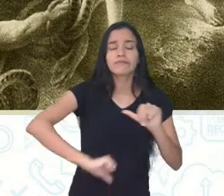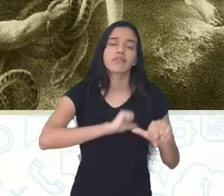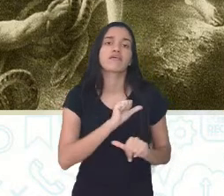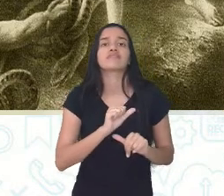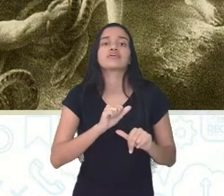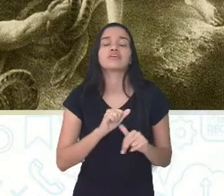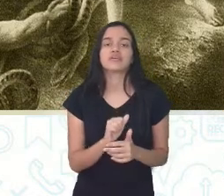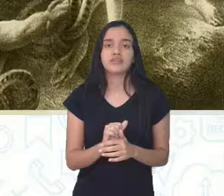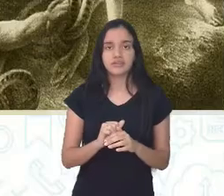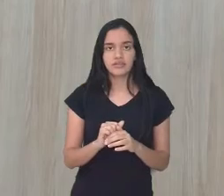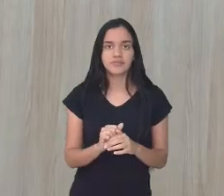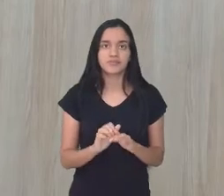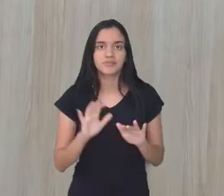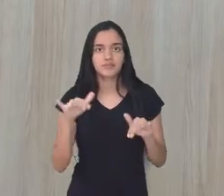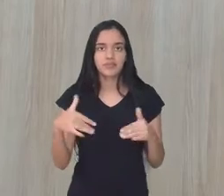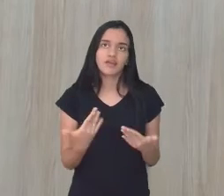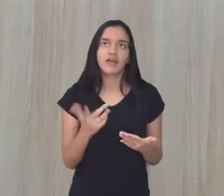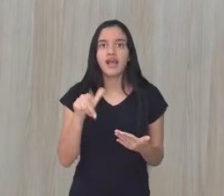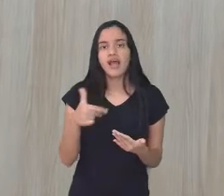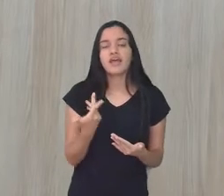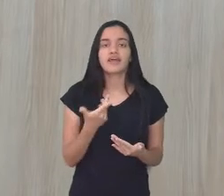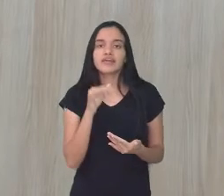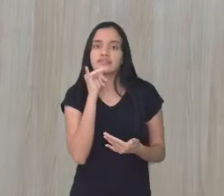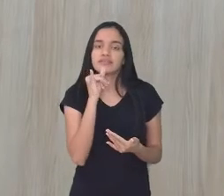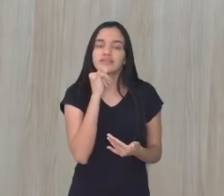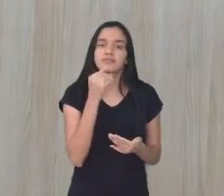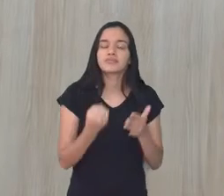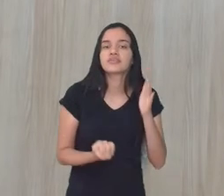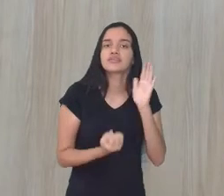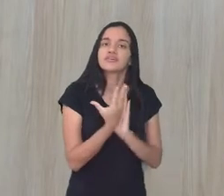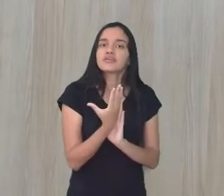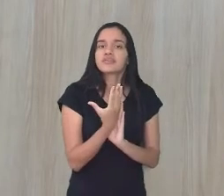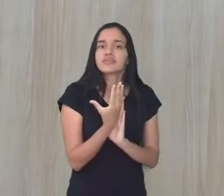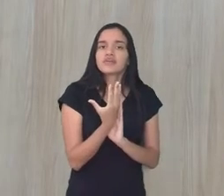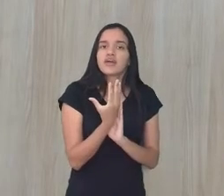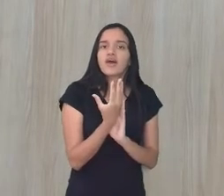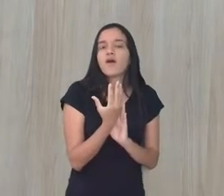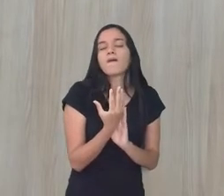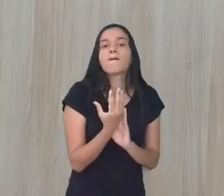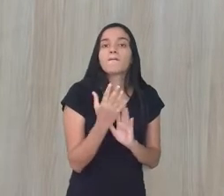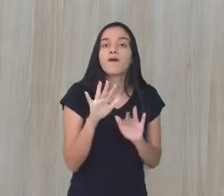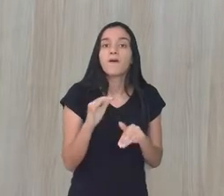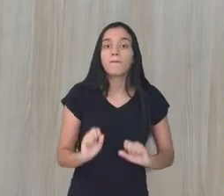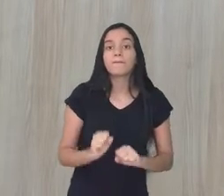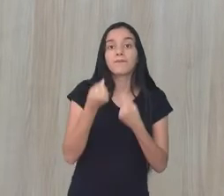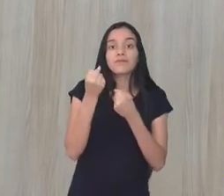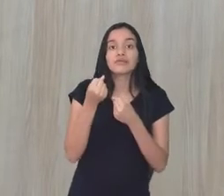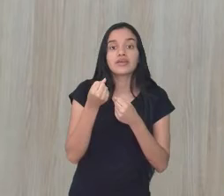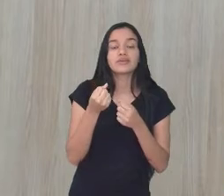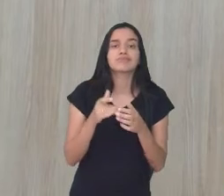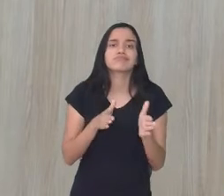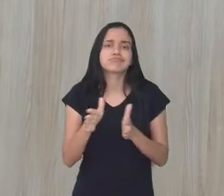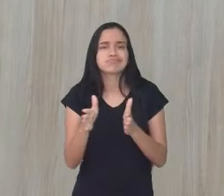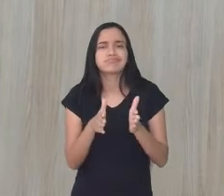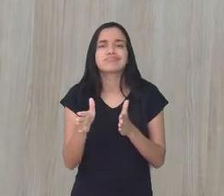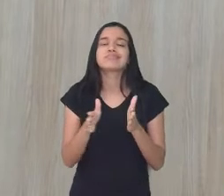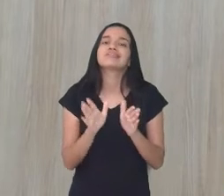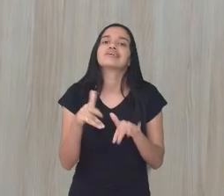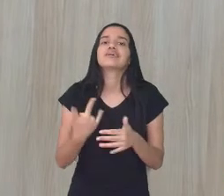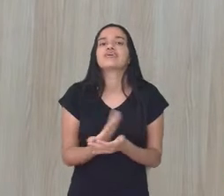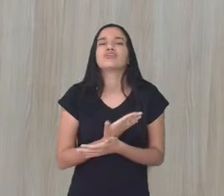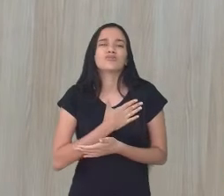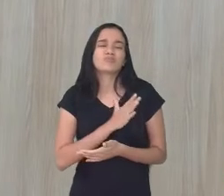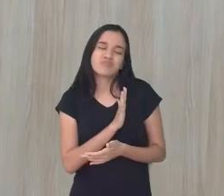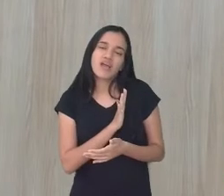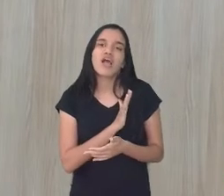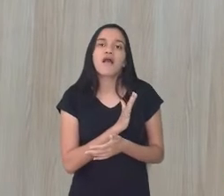Então, isso, né, essa questão dele criar esse outro poder, esse poder moderador, causou bastante insatisfação